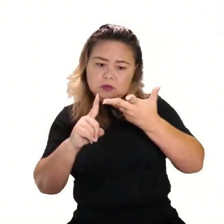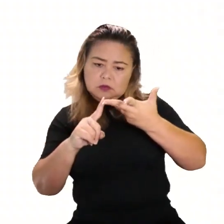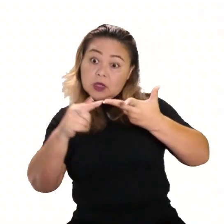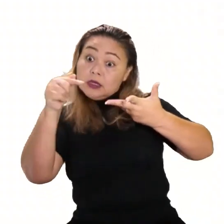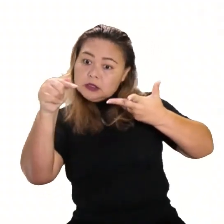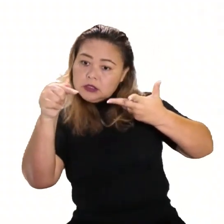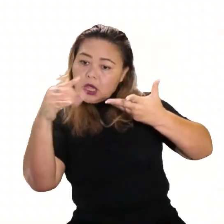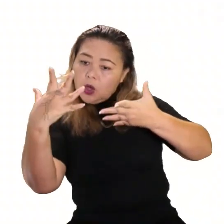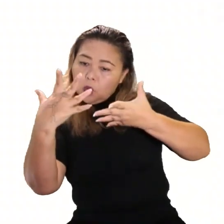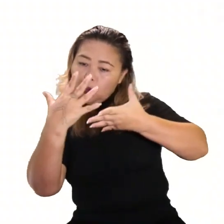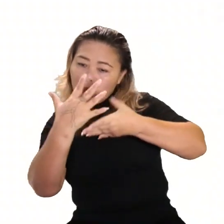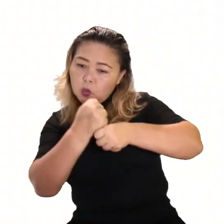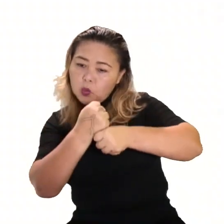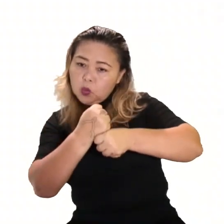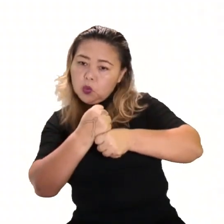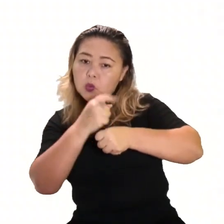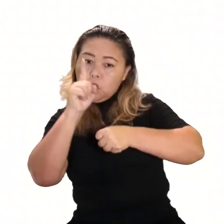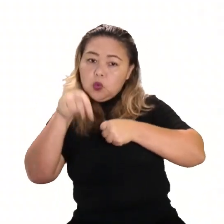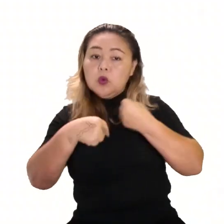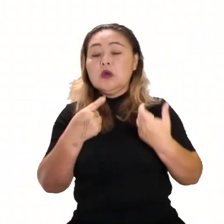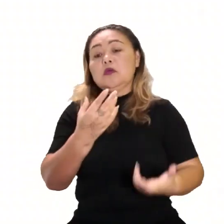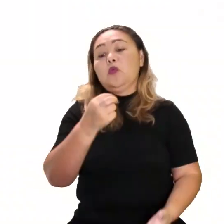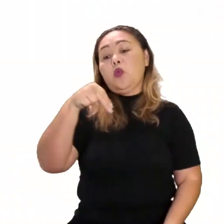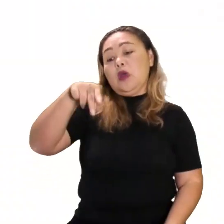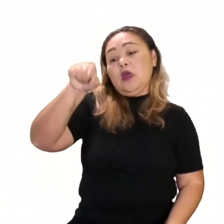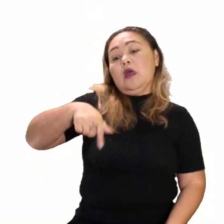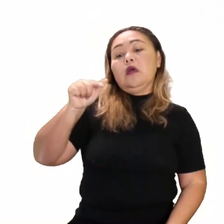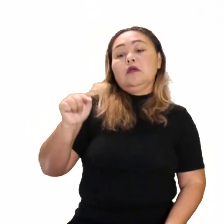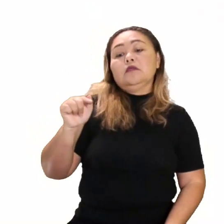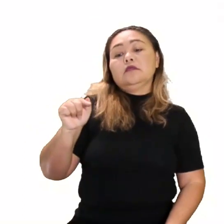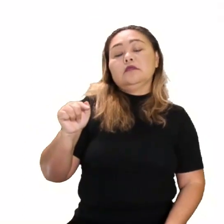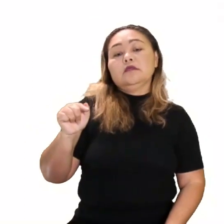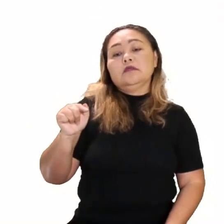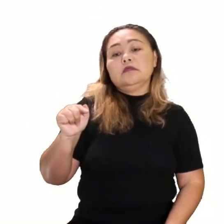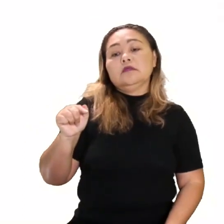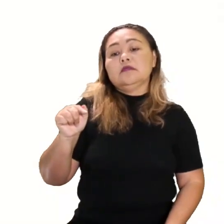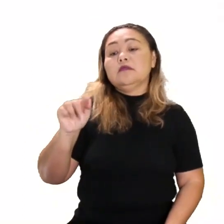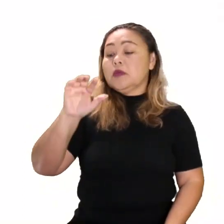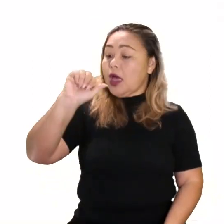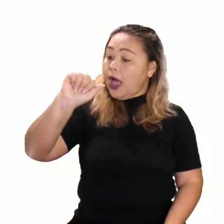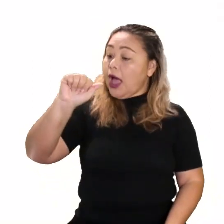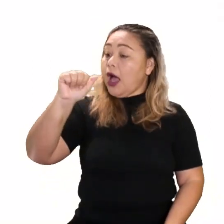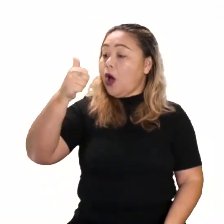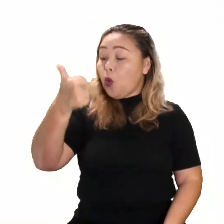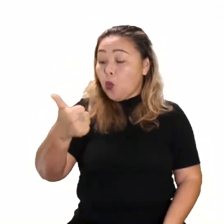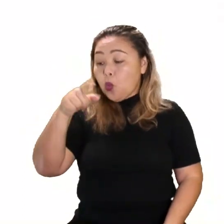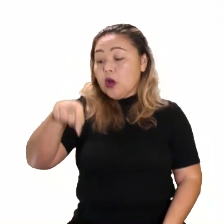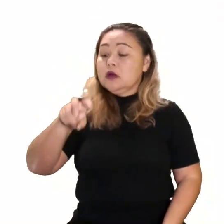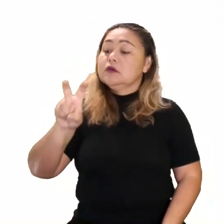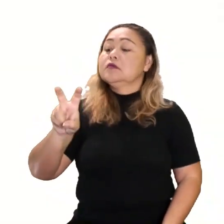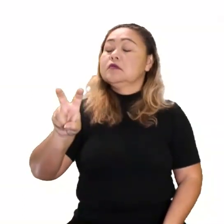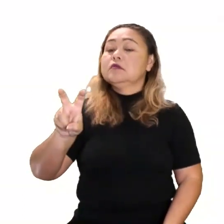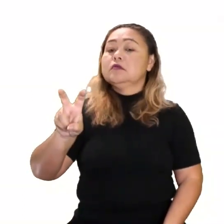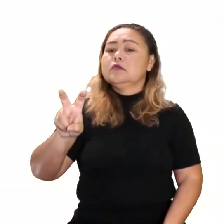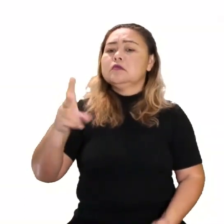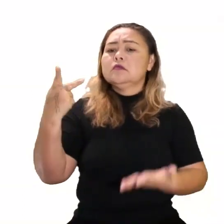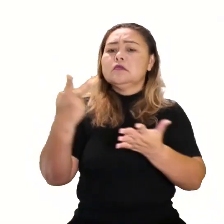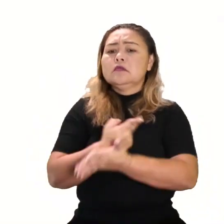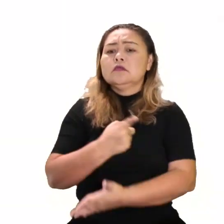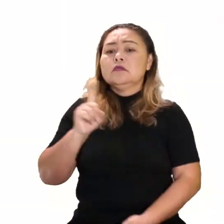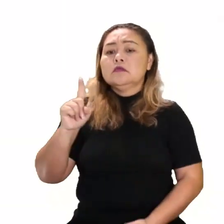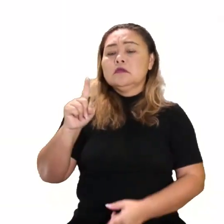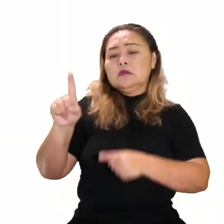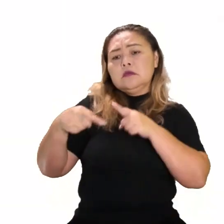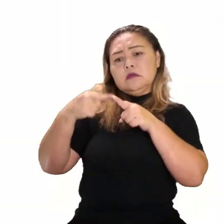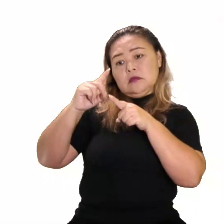primeiros termos, o nosso N vai ser? 7. O nosso N é 7. O nosso A1 é 5. O que está acontecendo